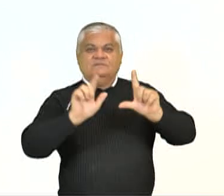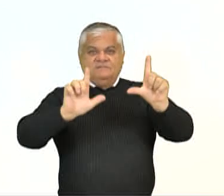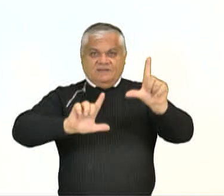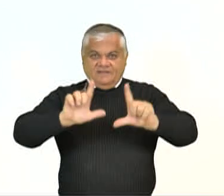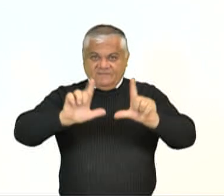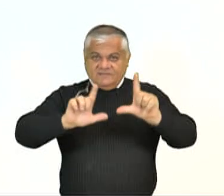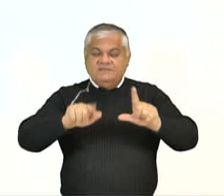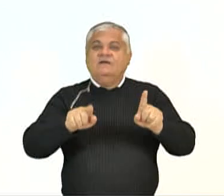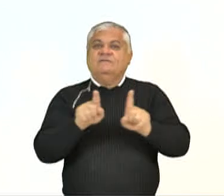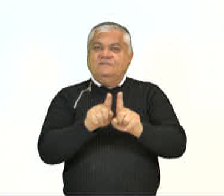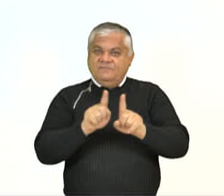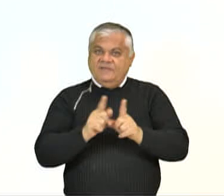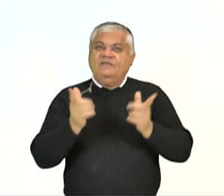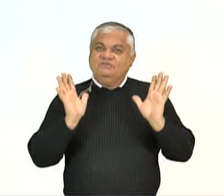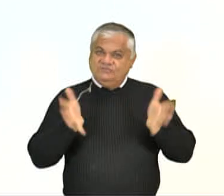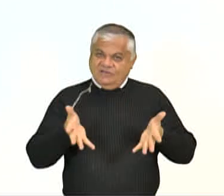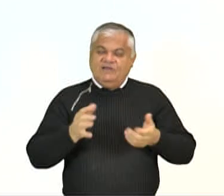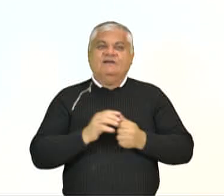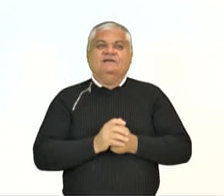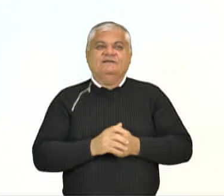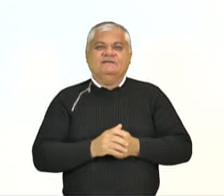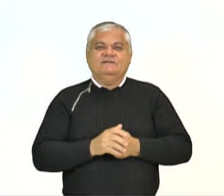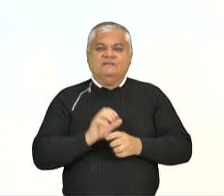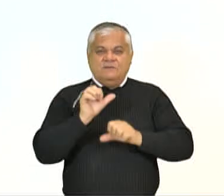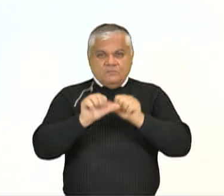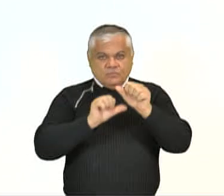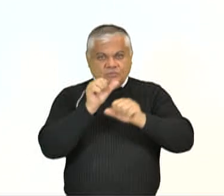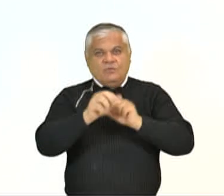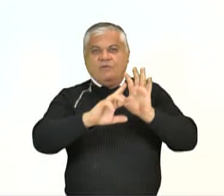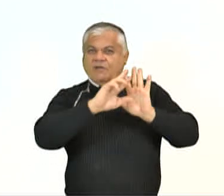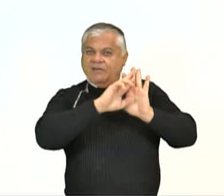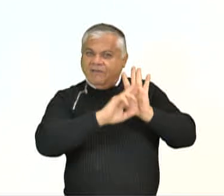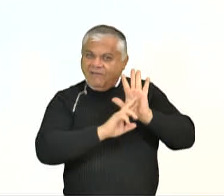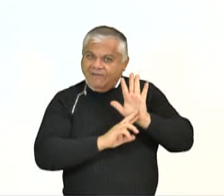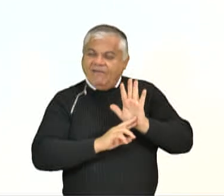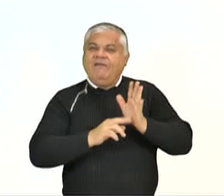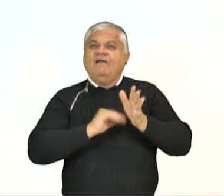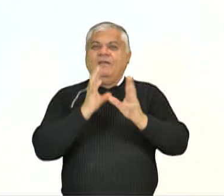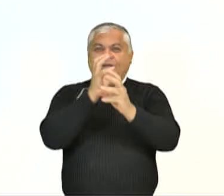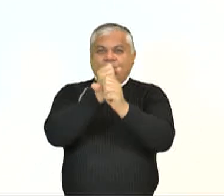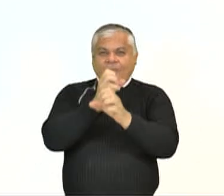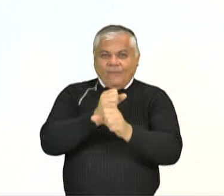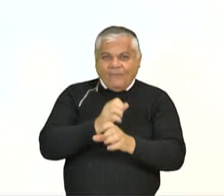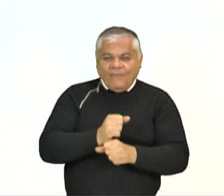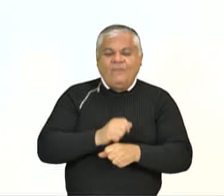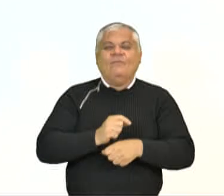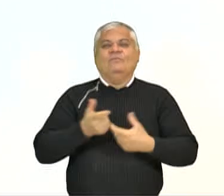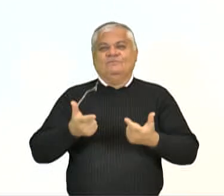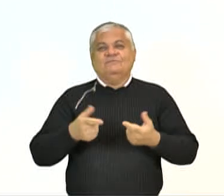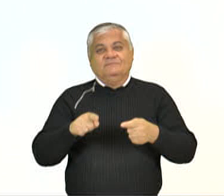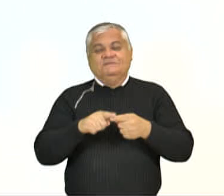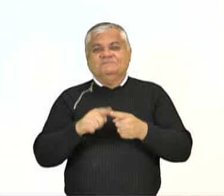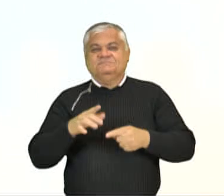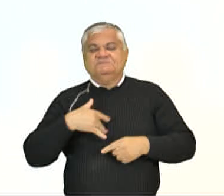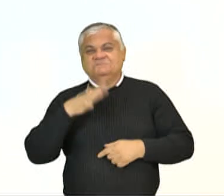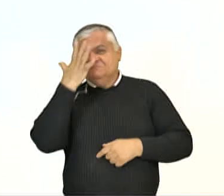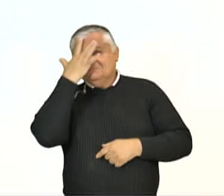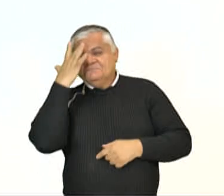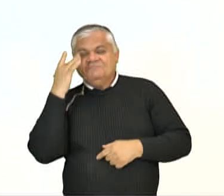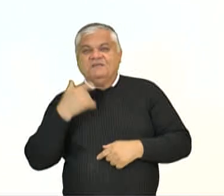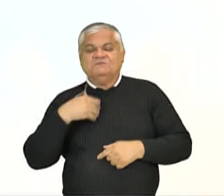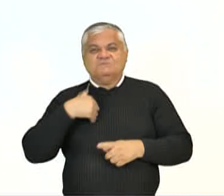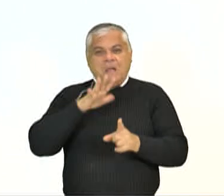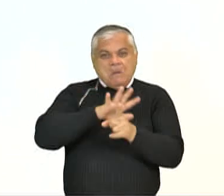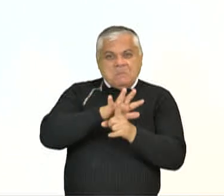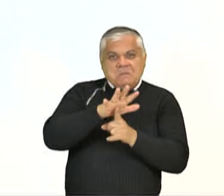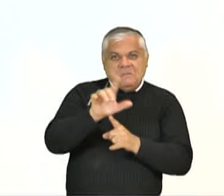como nós comentamos, né, a mudança de algumas regras para tornar o esporte mais atrativo. Desempenho